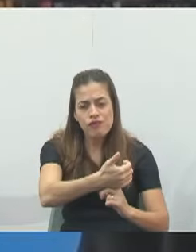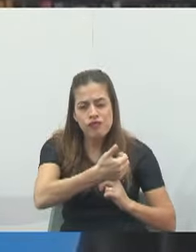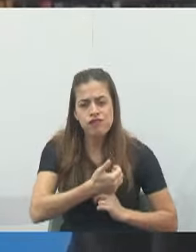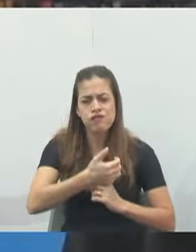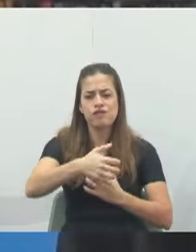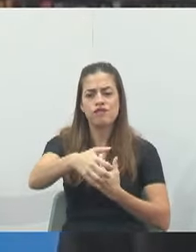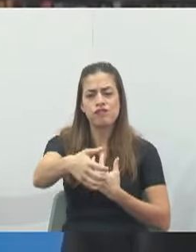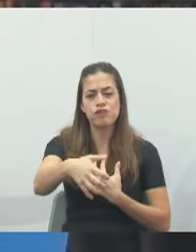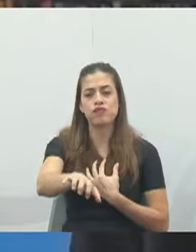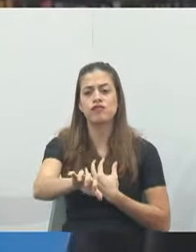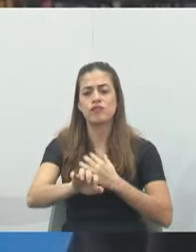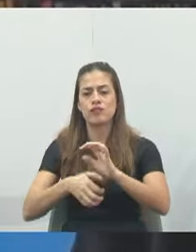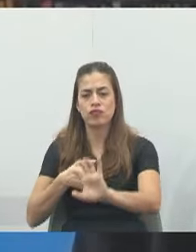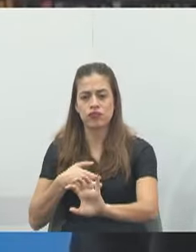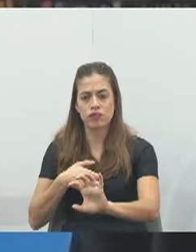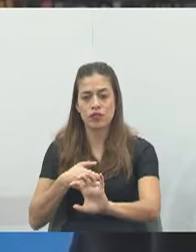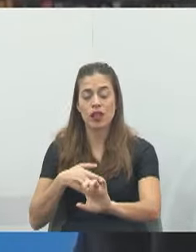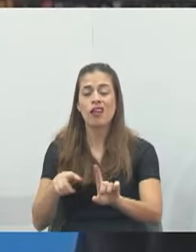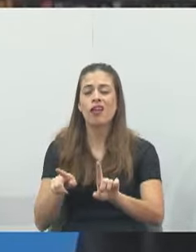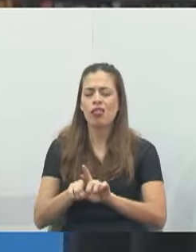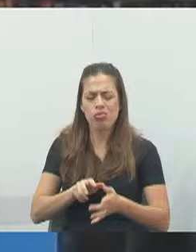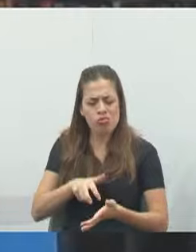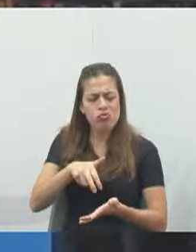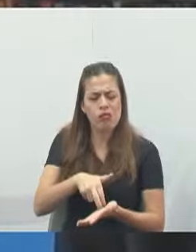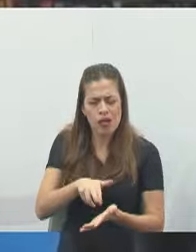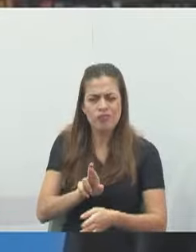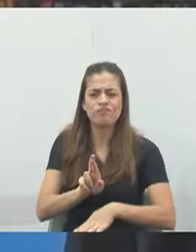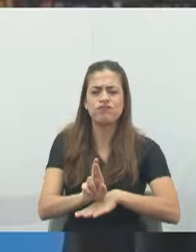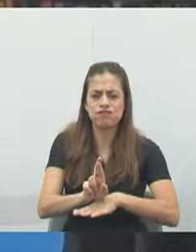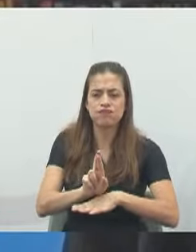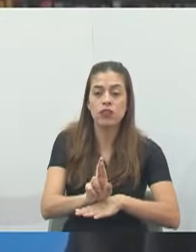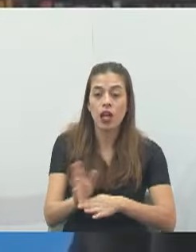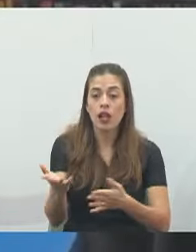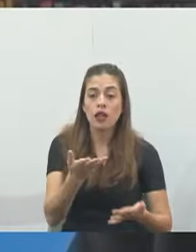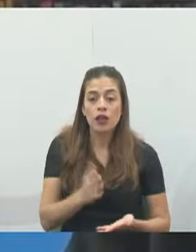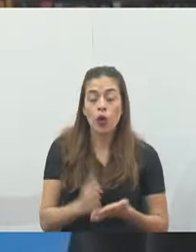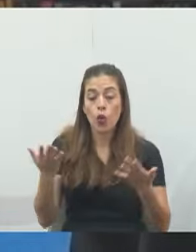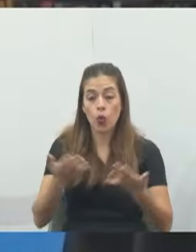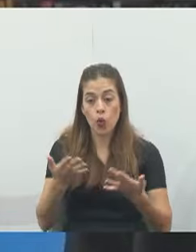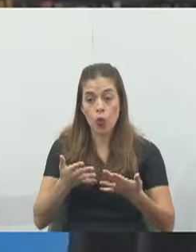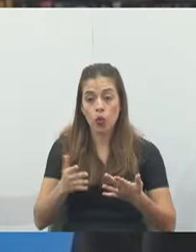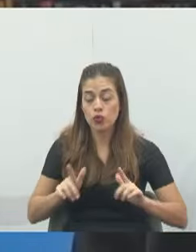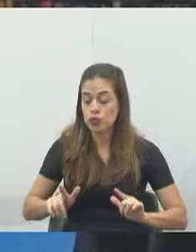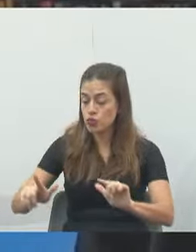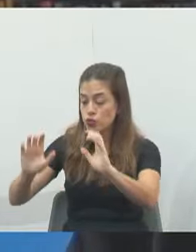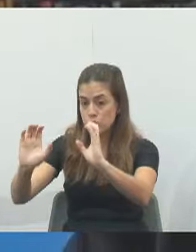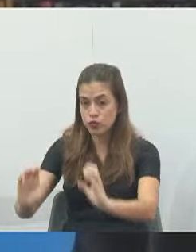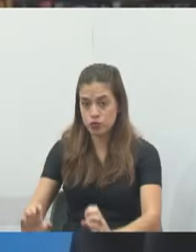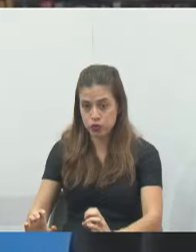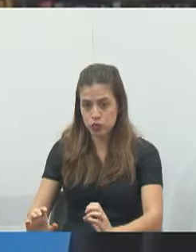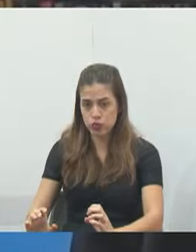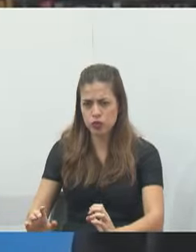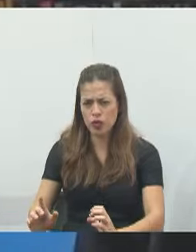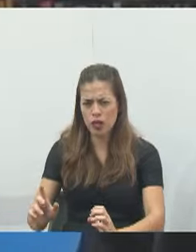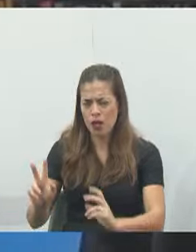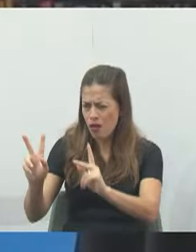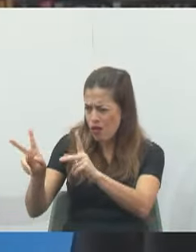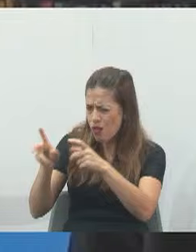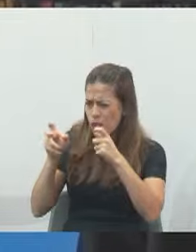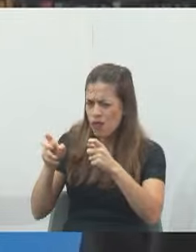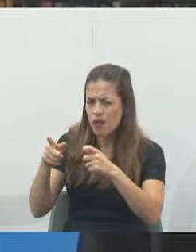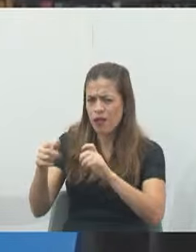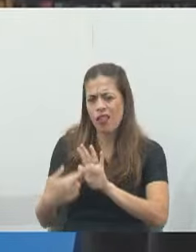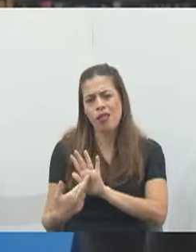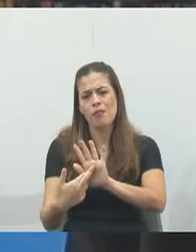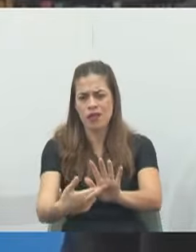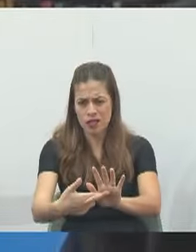empatia e resiliência. Hoje, ao receber esse título, reconhecemos no Fabrícios alguém que representa realmente o povo